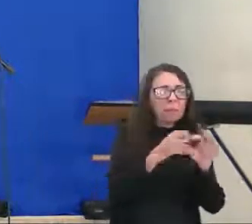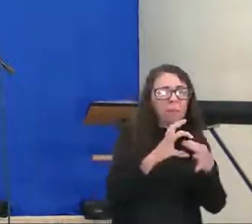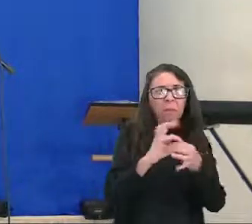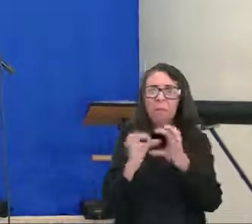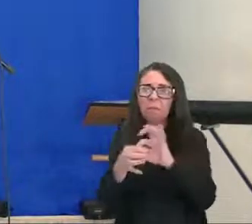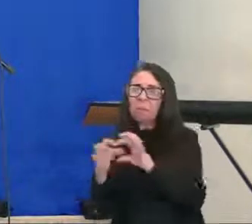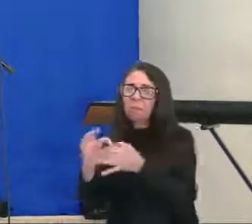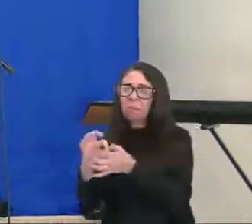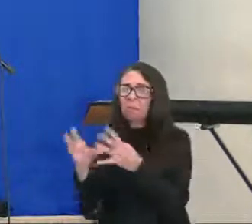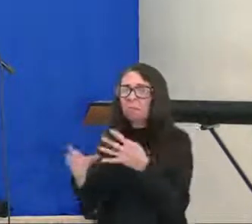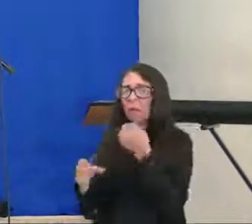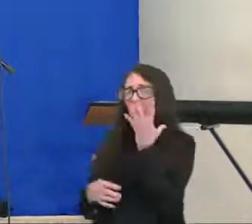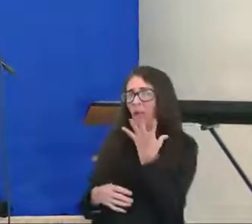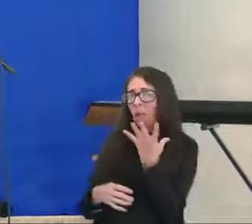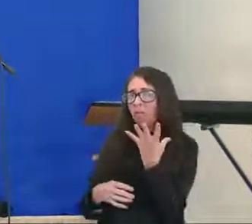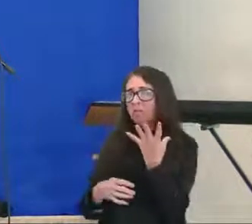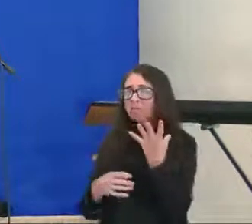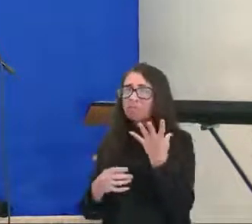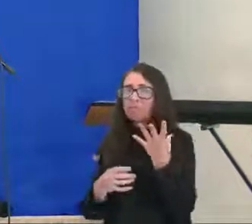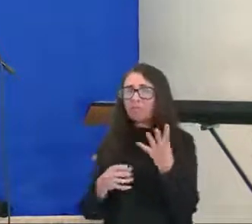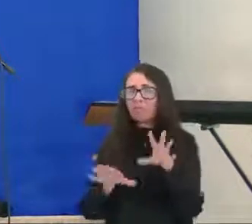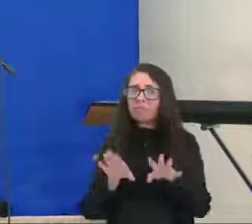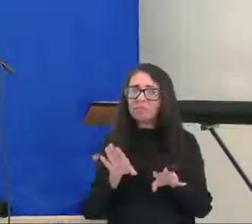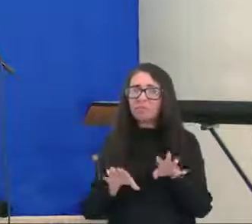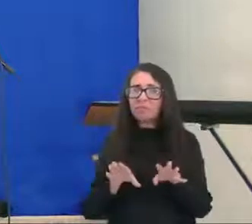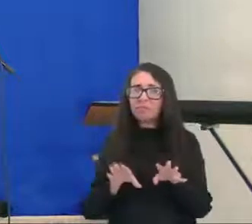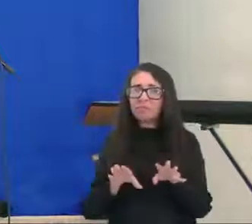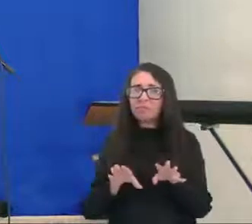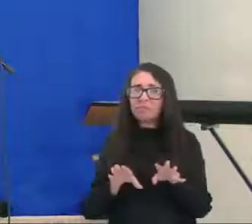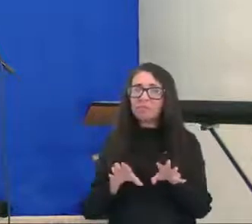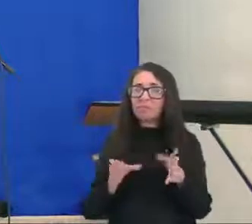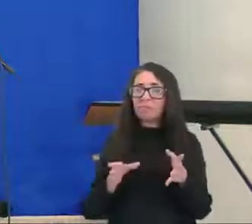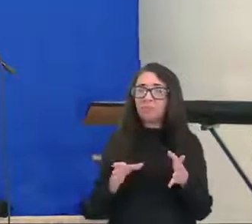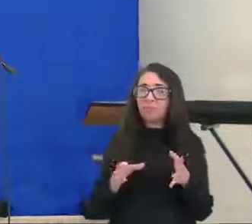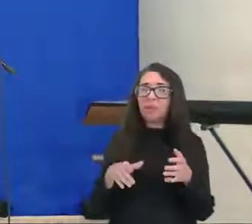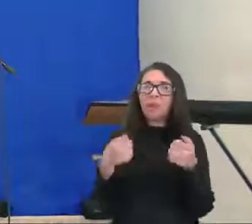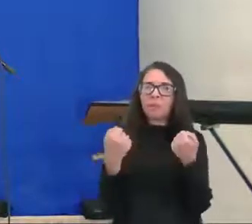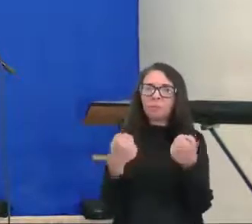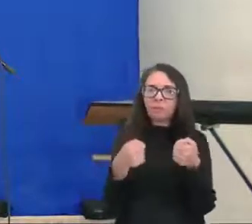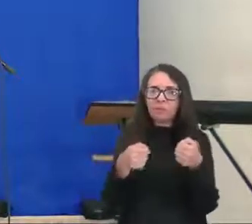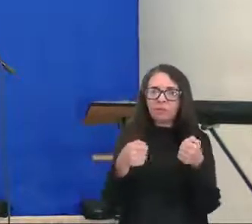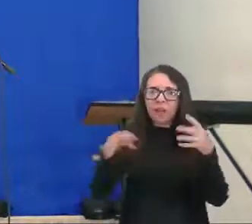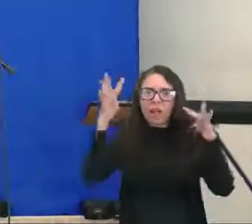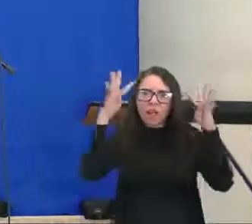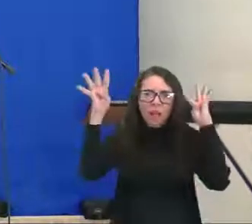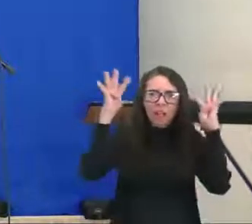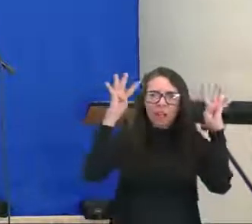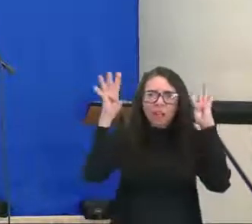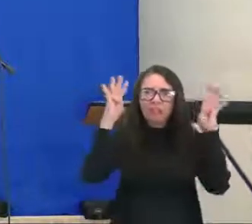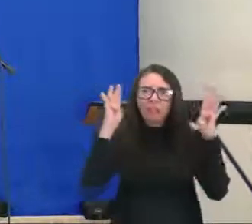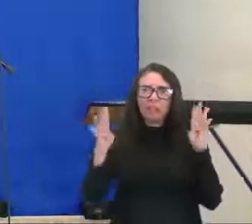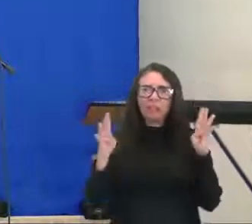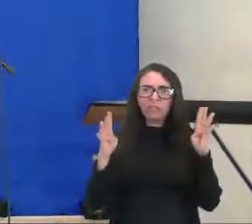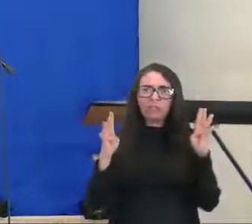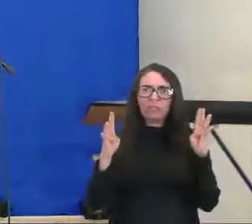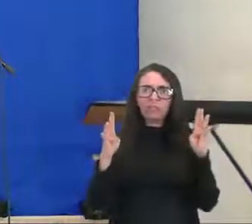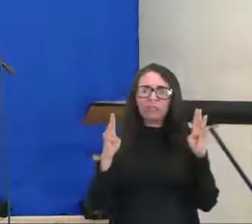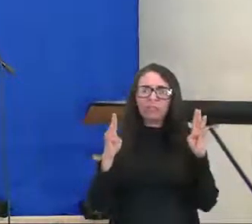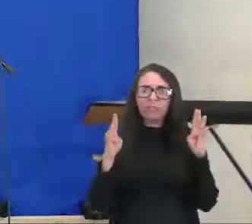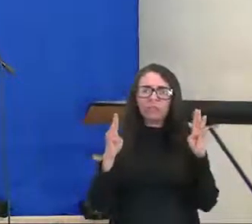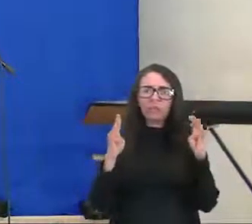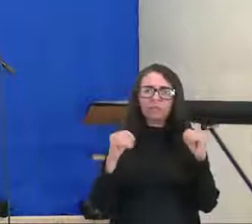da vida, que é um dever nosso, né? Como a própria Bíblia diz. Mas estou falando espiritualmente falando. Há